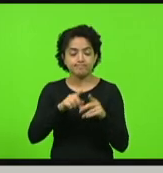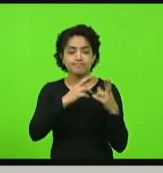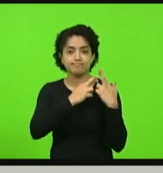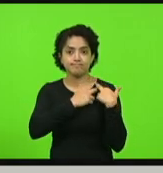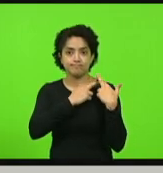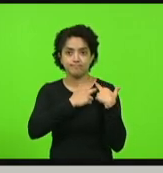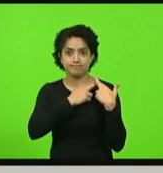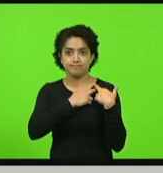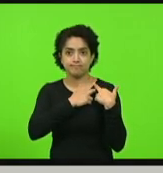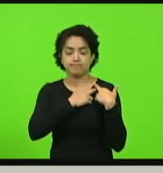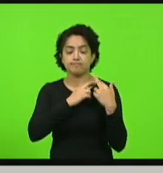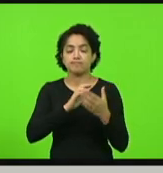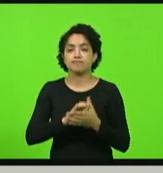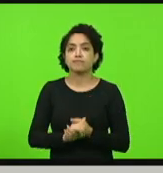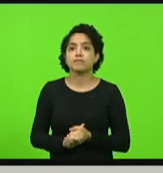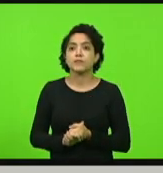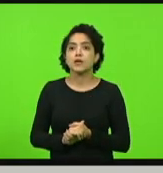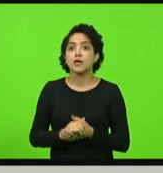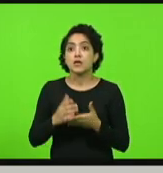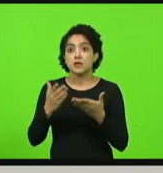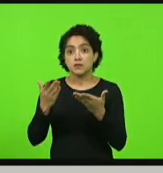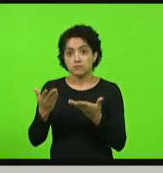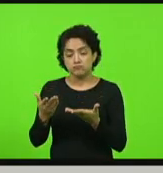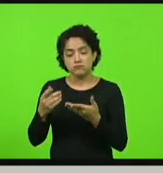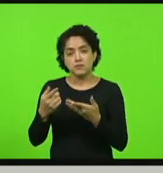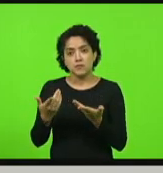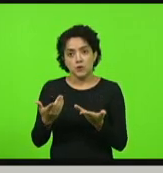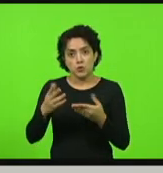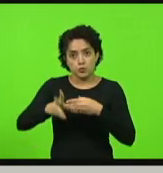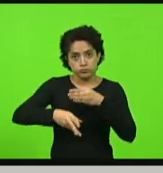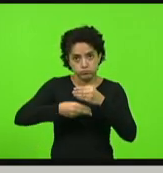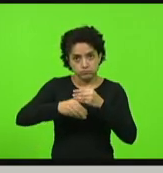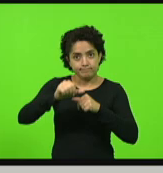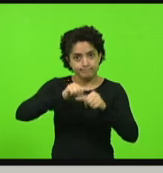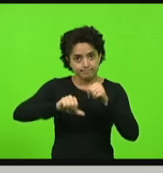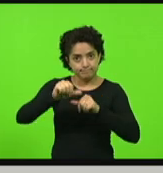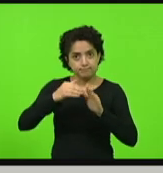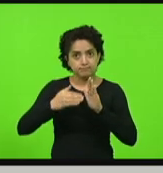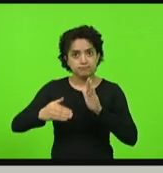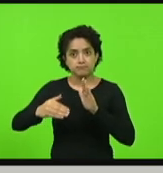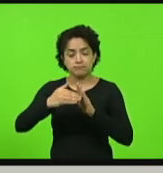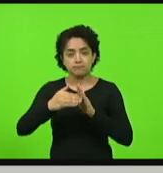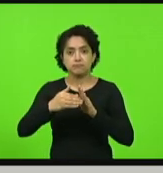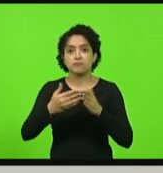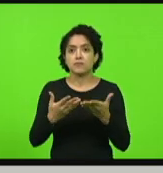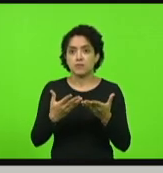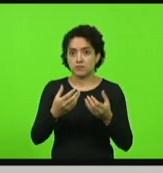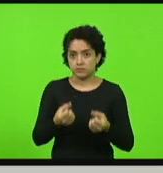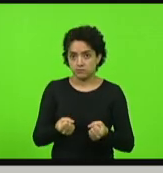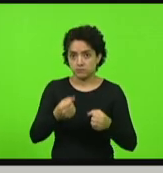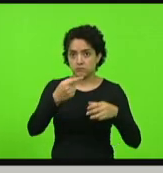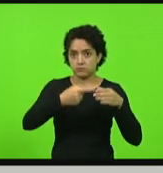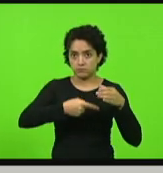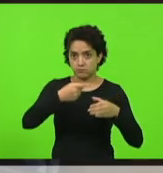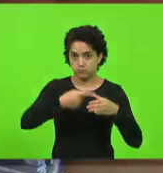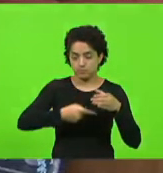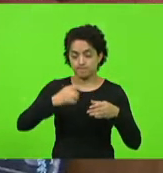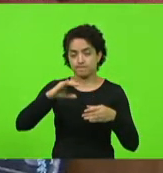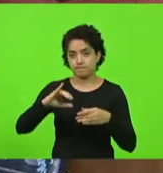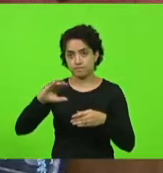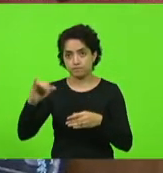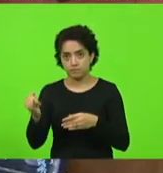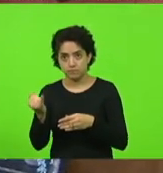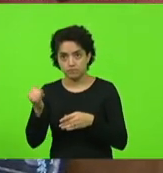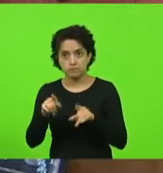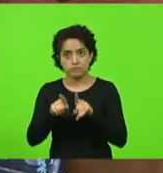responsabilidade limitada, e estabelece outras providências com emenda substitutiva global e pareceres favoráveis das comissões de Constituição e